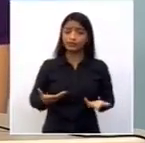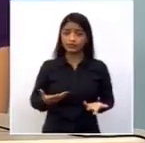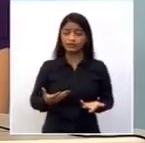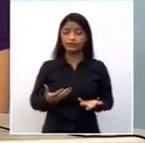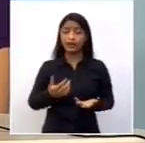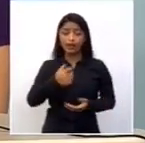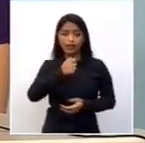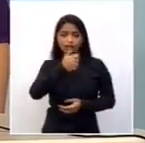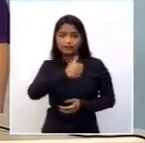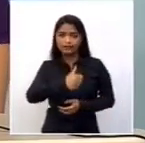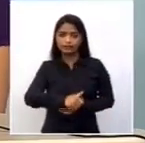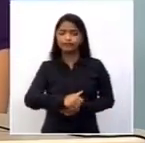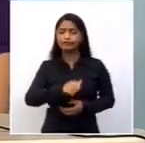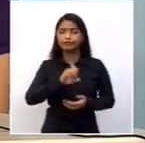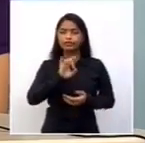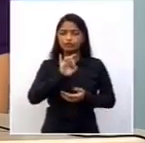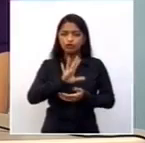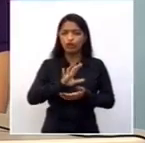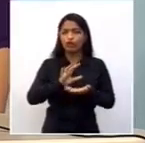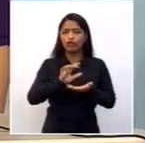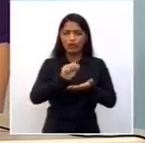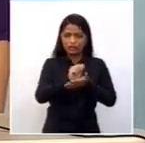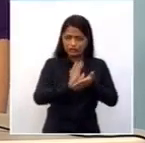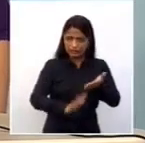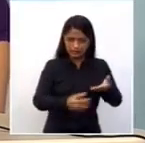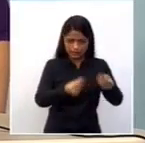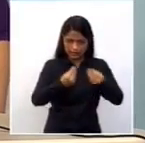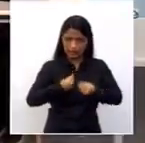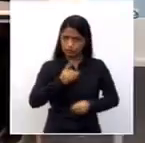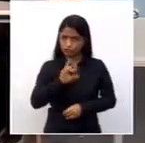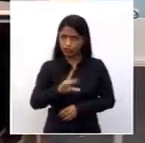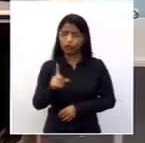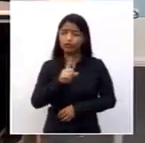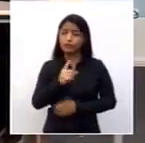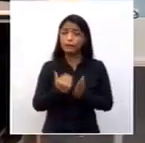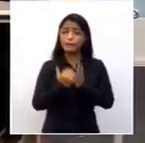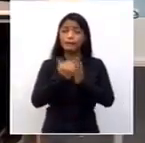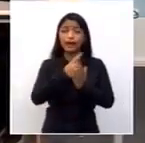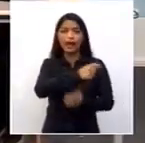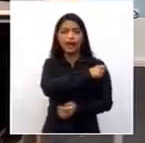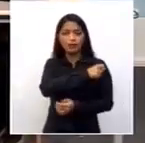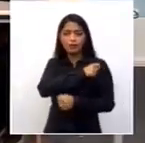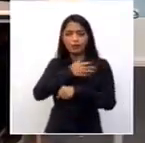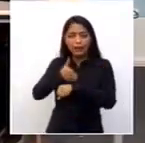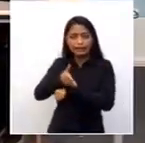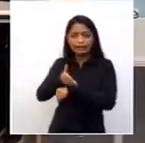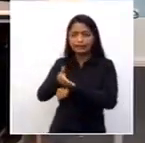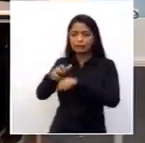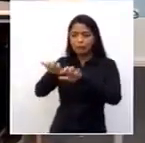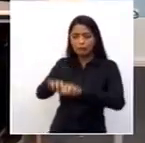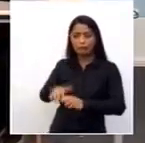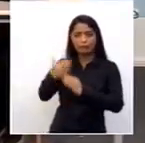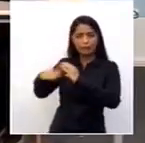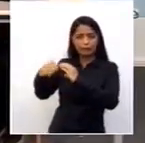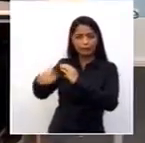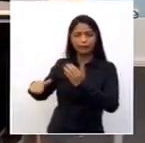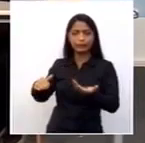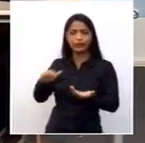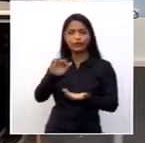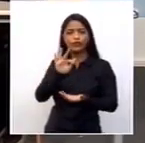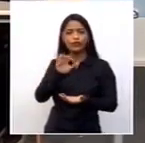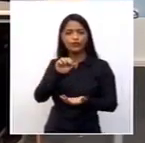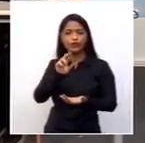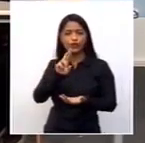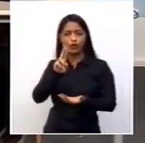por que não, o engajamento, a participação nos fóruns, nas redes sociais, enfim, nas ferramentas em que o professor